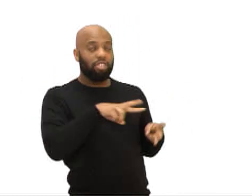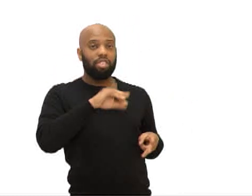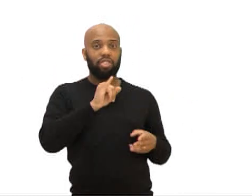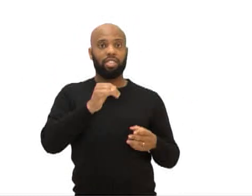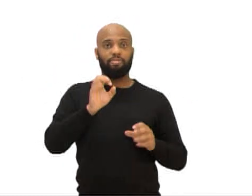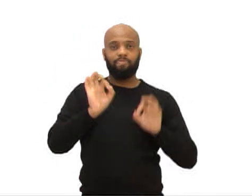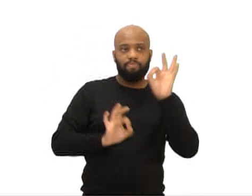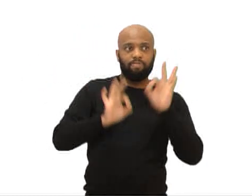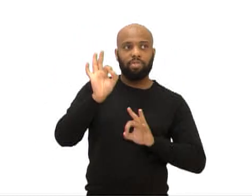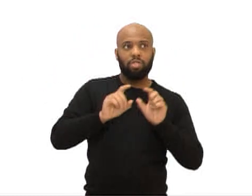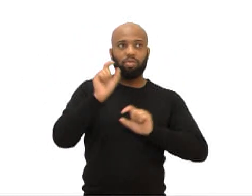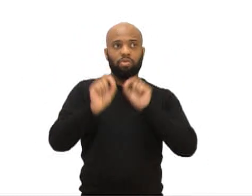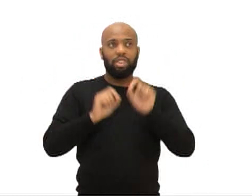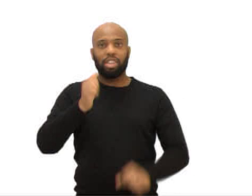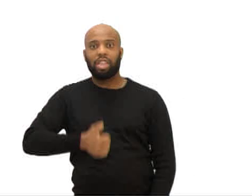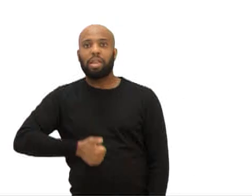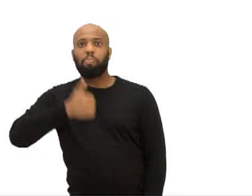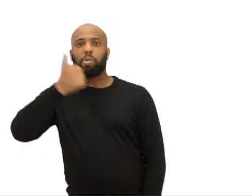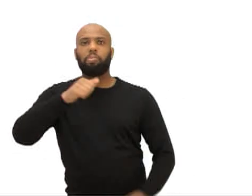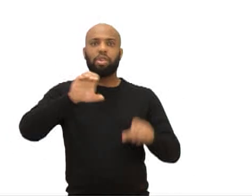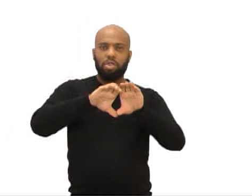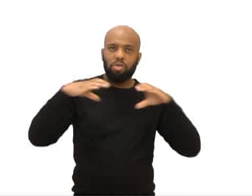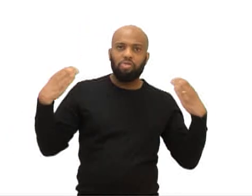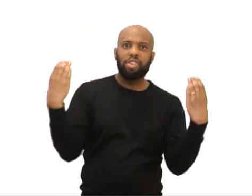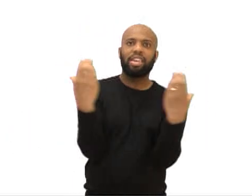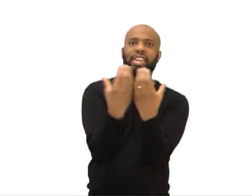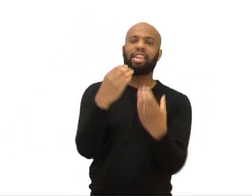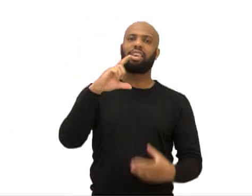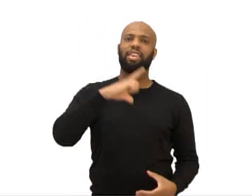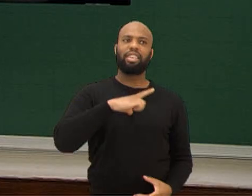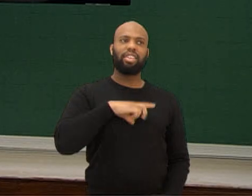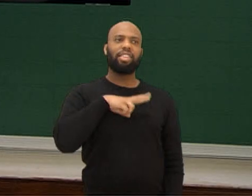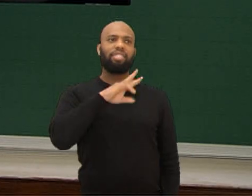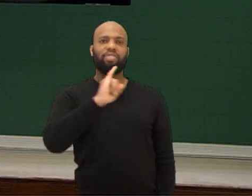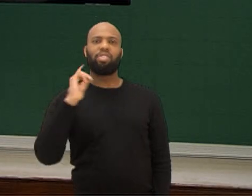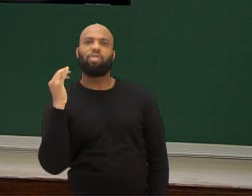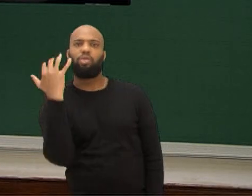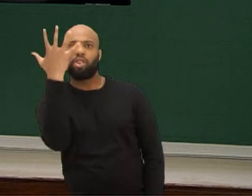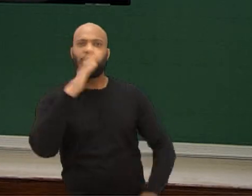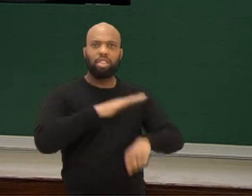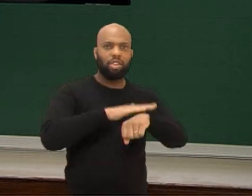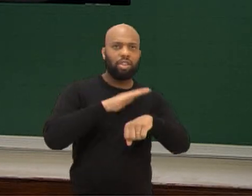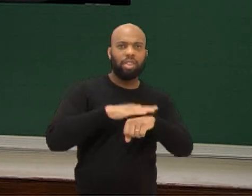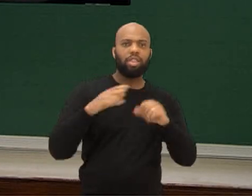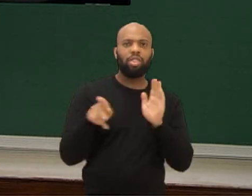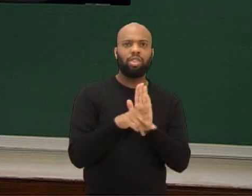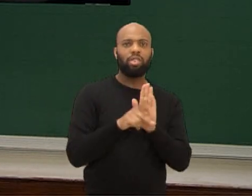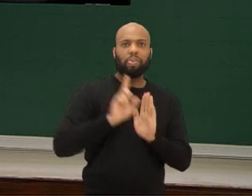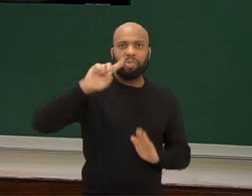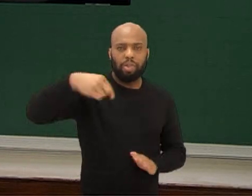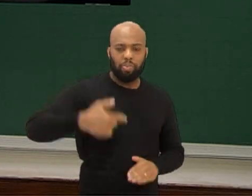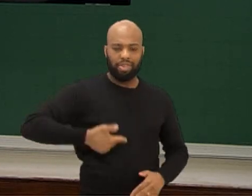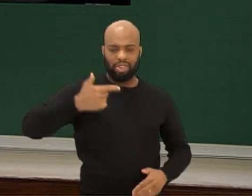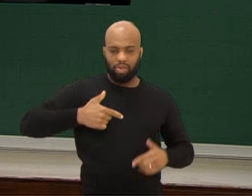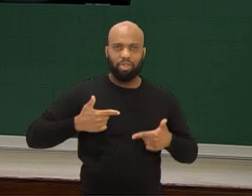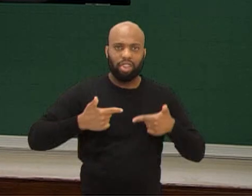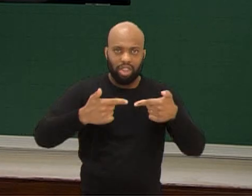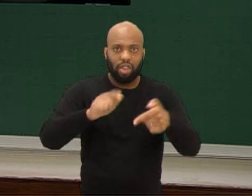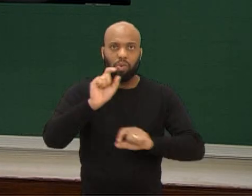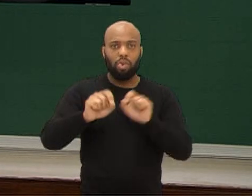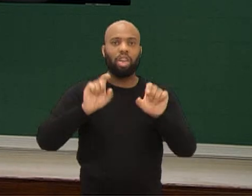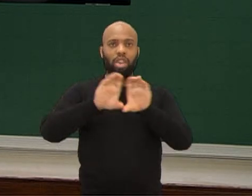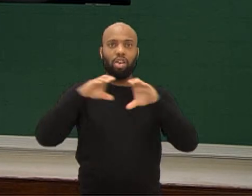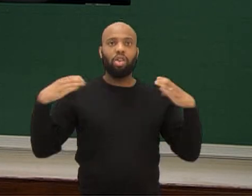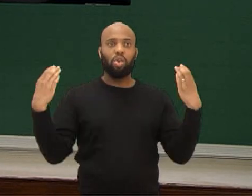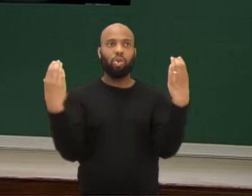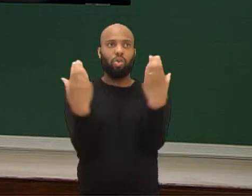a primeira conferência que vai acontecer nesse momento do pós-guerra, que é a